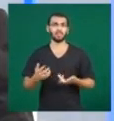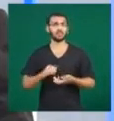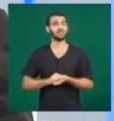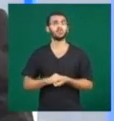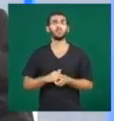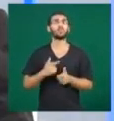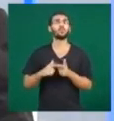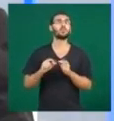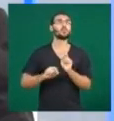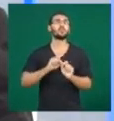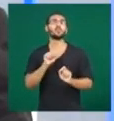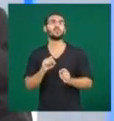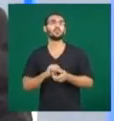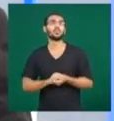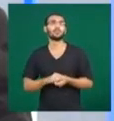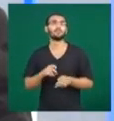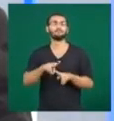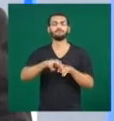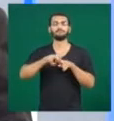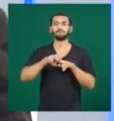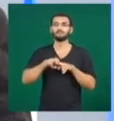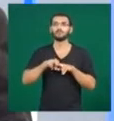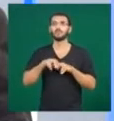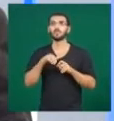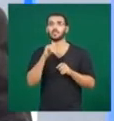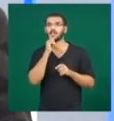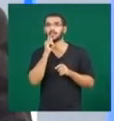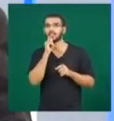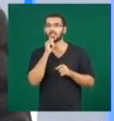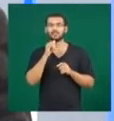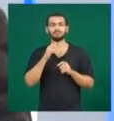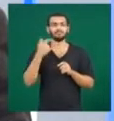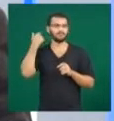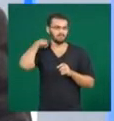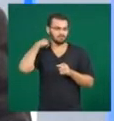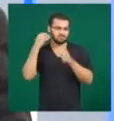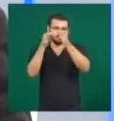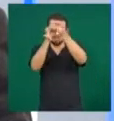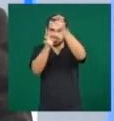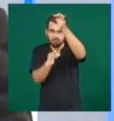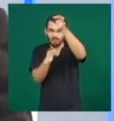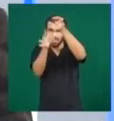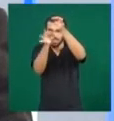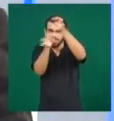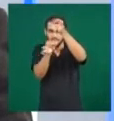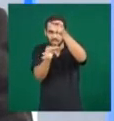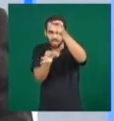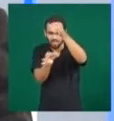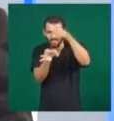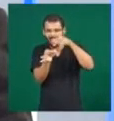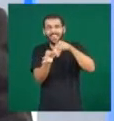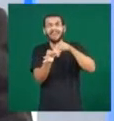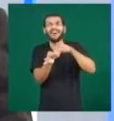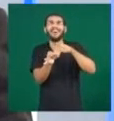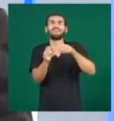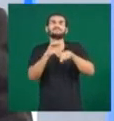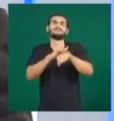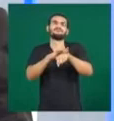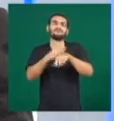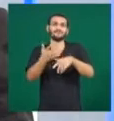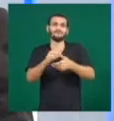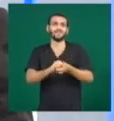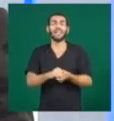causas da lombalgia é realmente as doenças do disco intervertebral, né? E a hérnia de disco